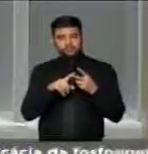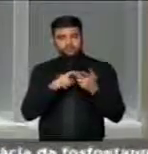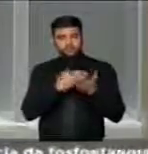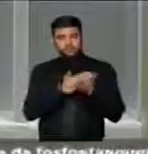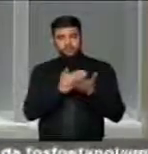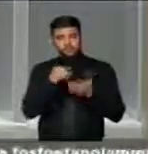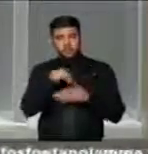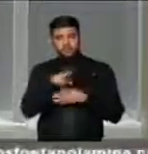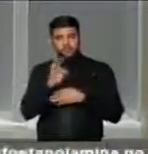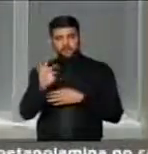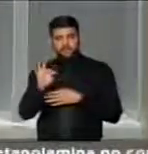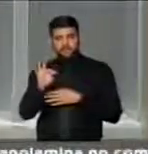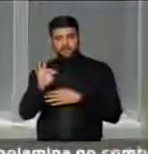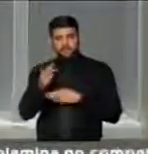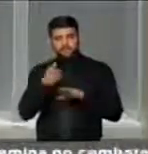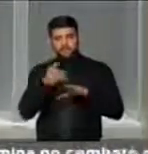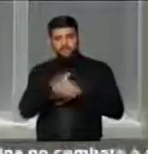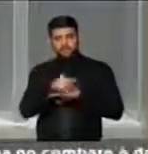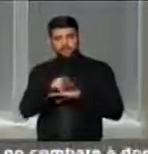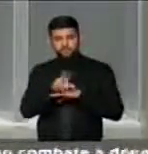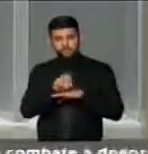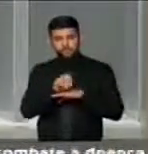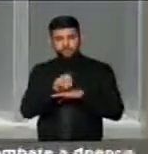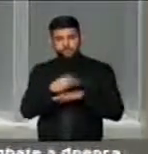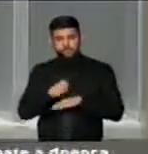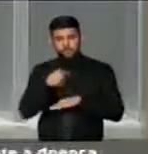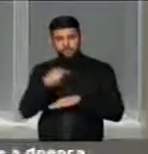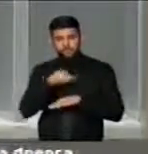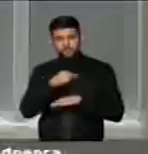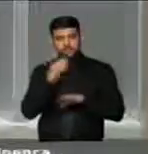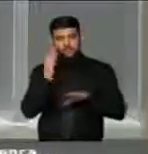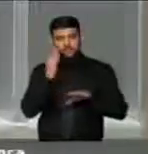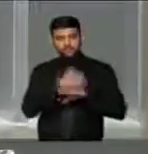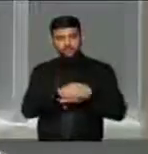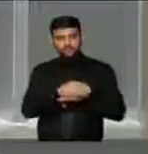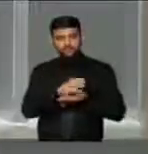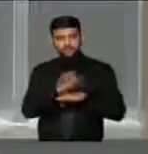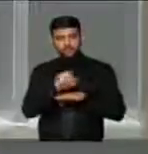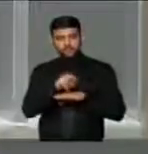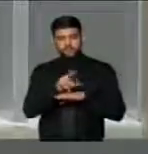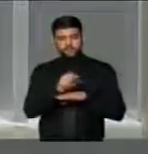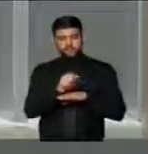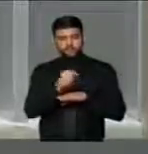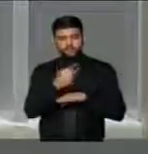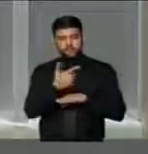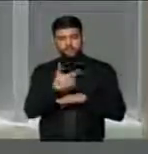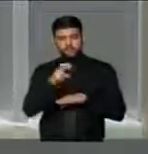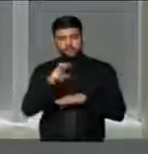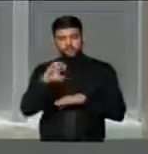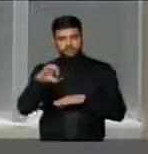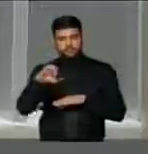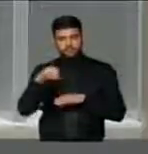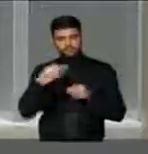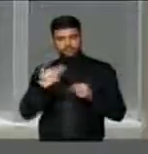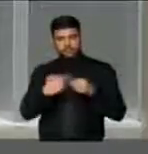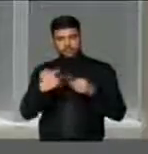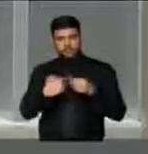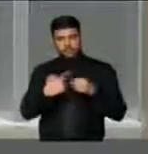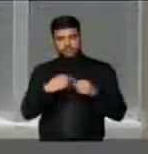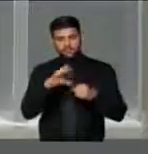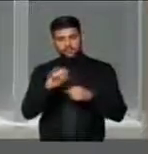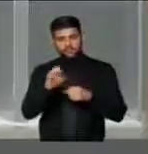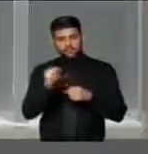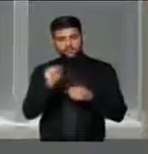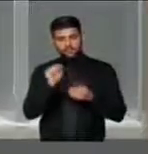Passou a NTT num posto móvel que existe lá na reta do Campus Trini, na 259, perto da cidade de Colatina,